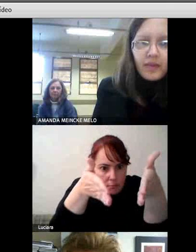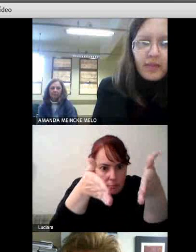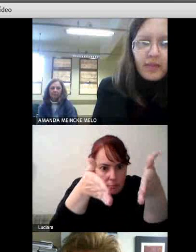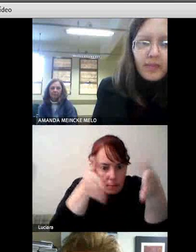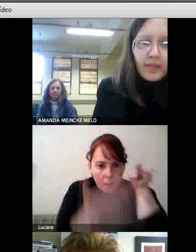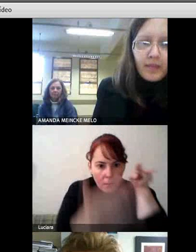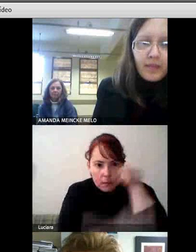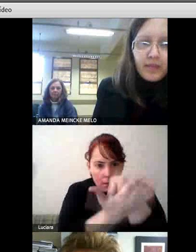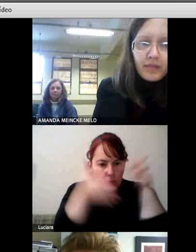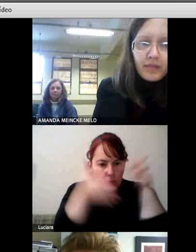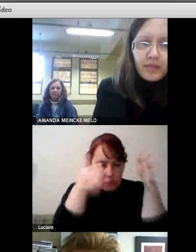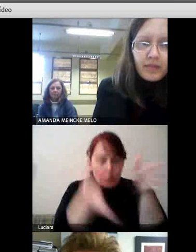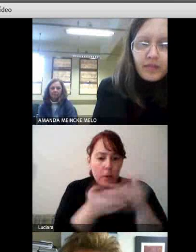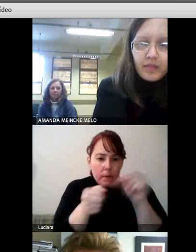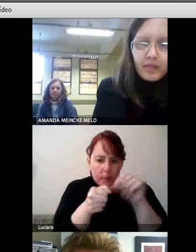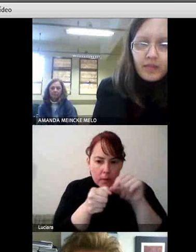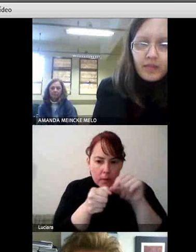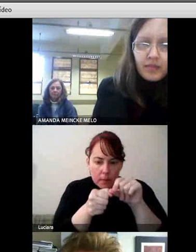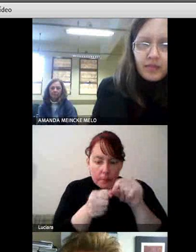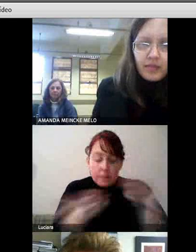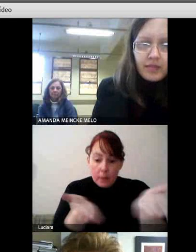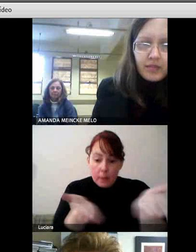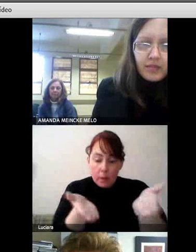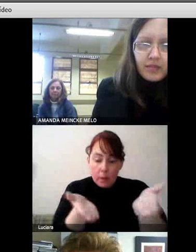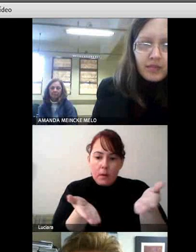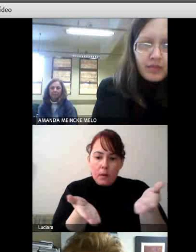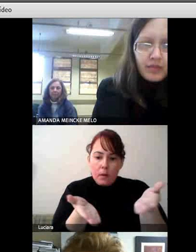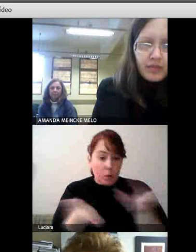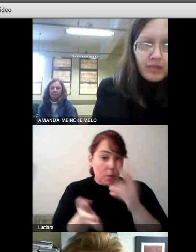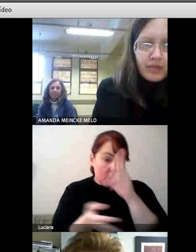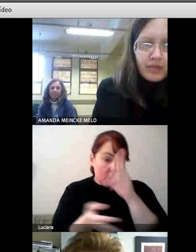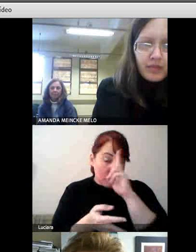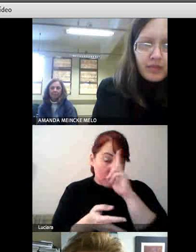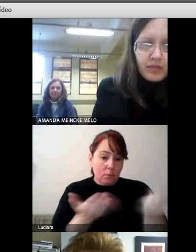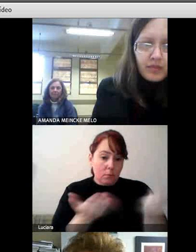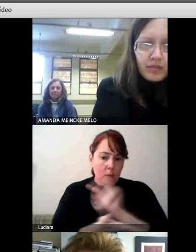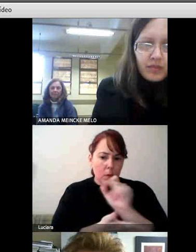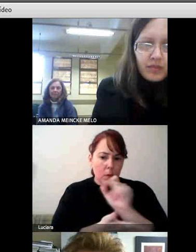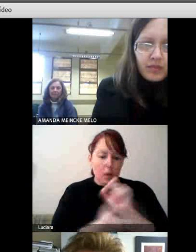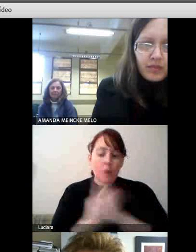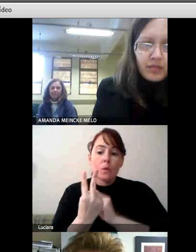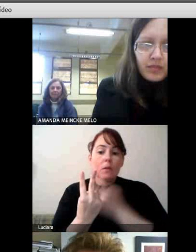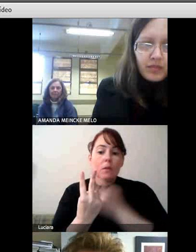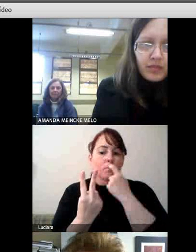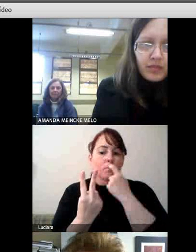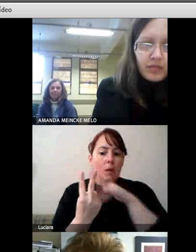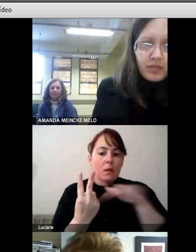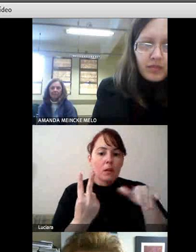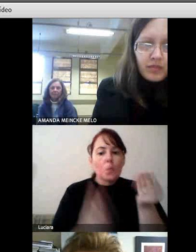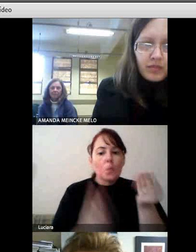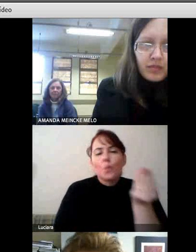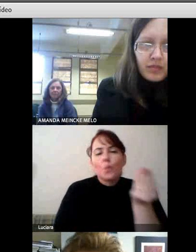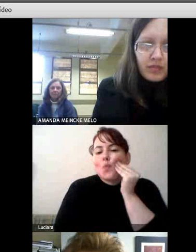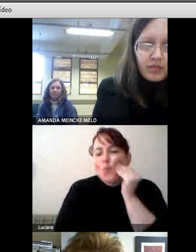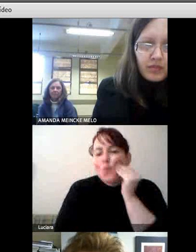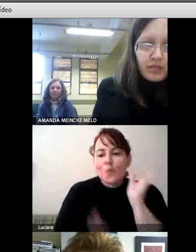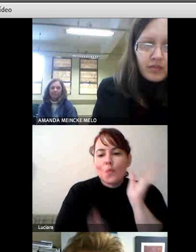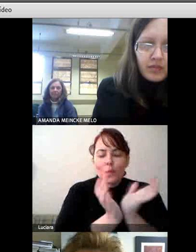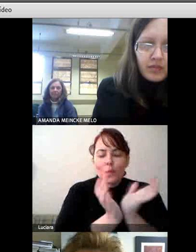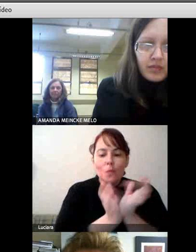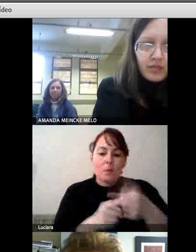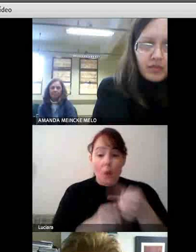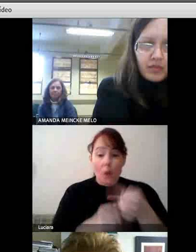turma. E adivinha qual foi a proposta do Bruno? Programar em linguagem speak,